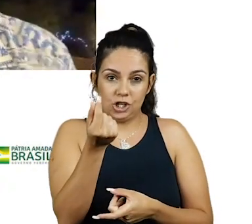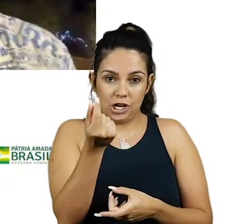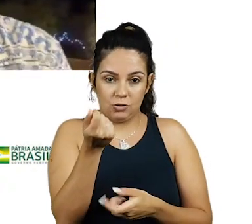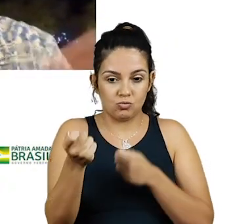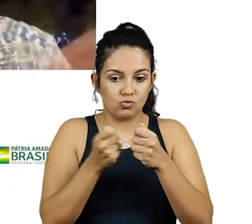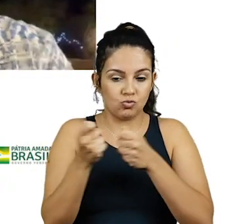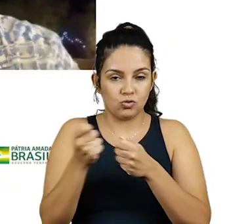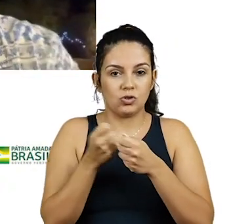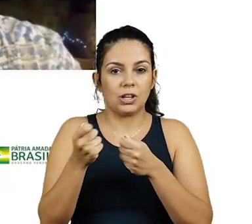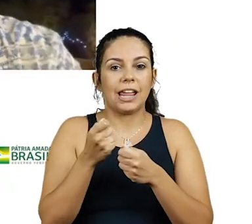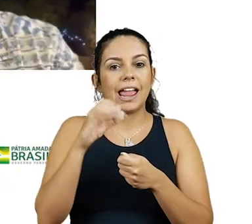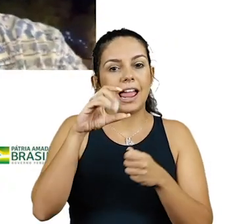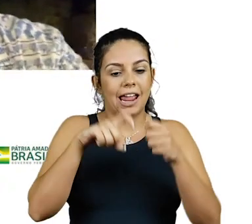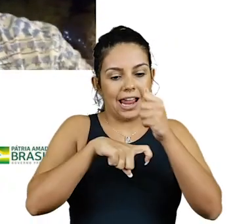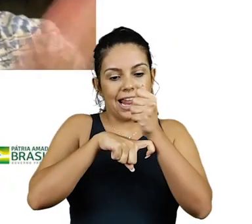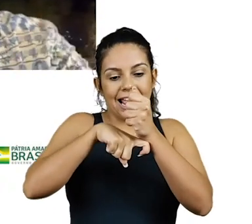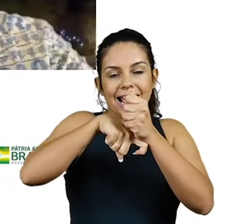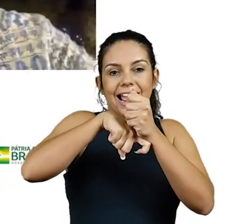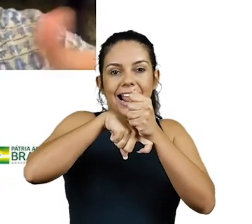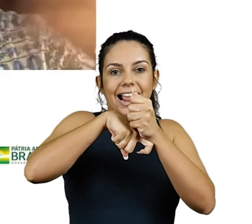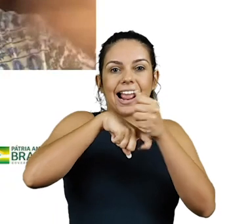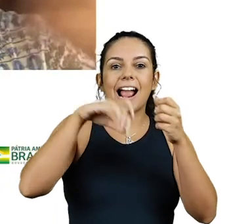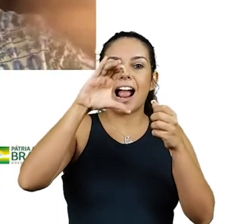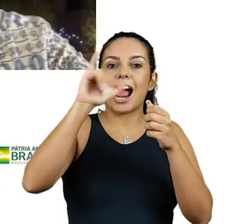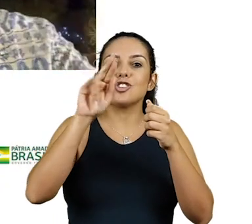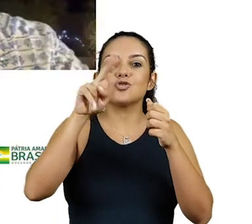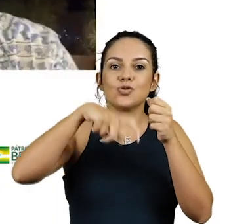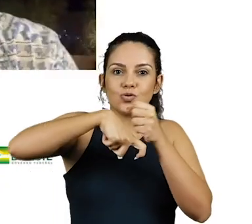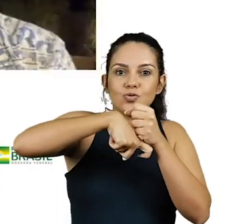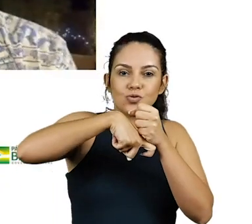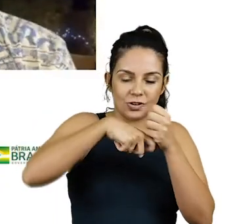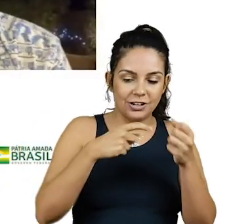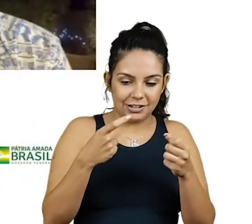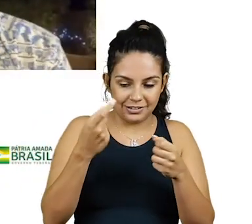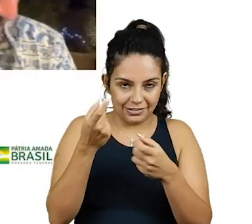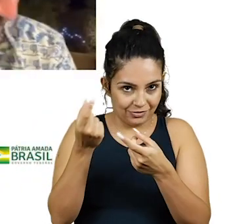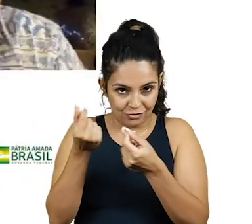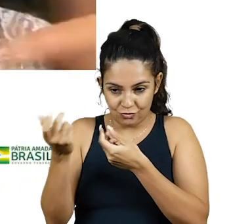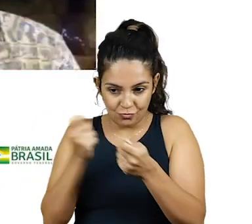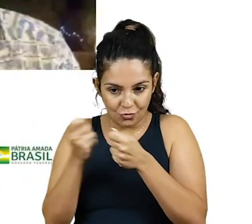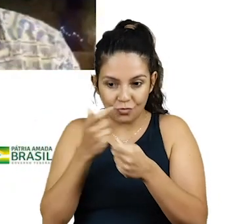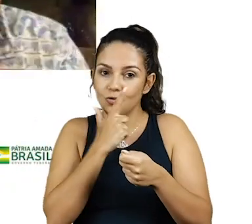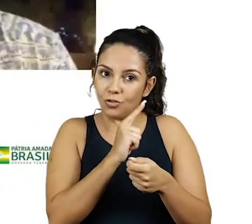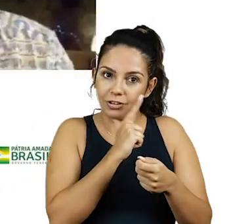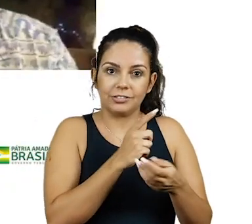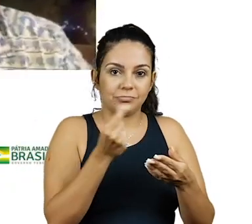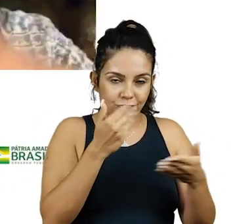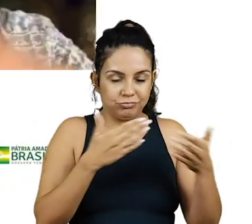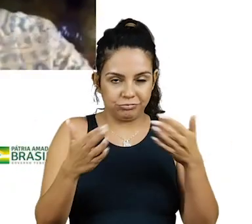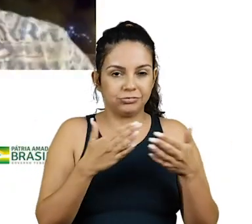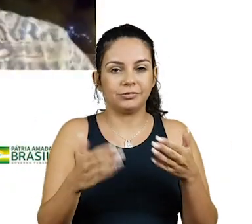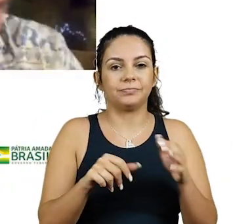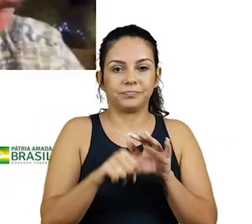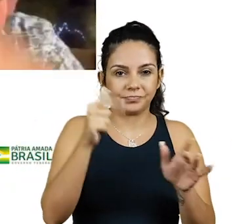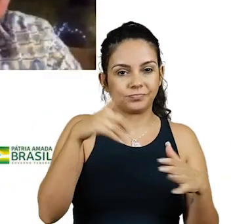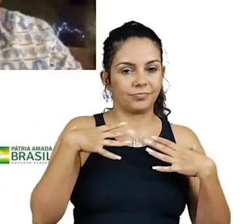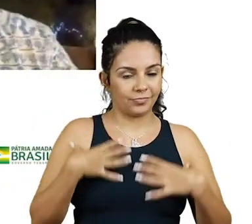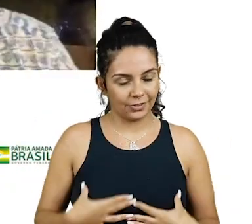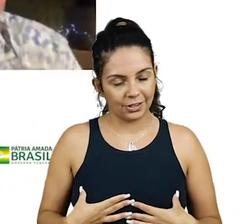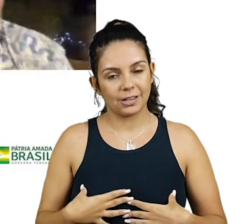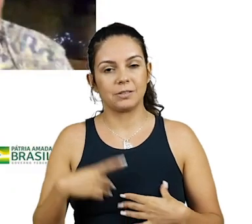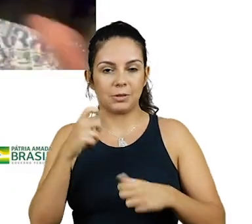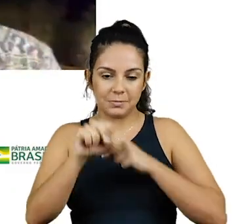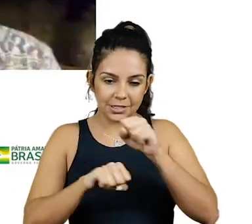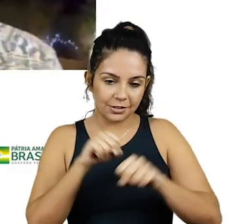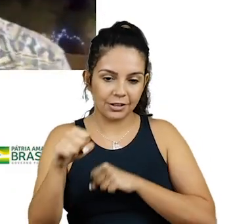caju, para torrar e vender o saquinho, o quilo custa R$ 2,50, mas ele quer, porque o sonho dele primeiro é a camiseta, depois é